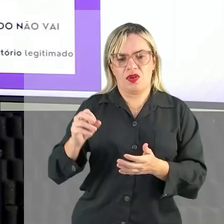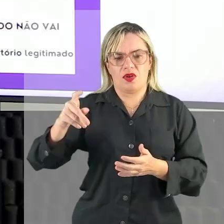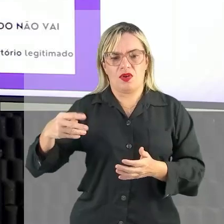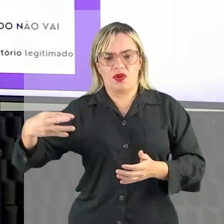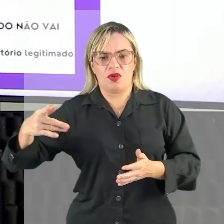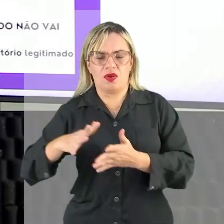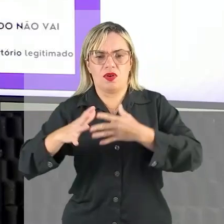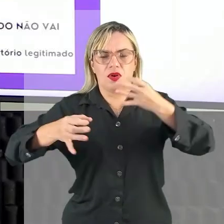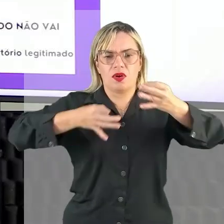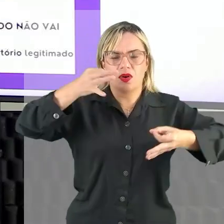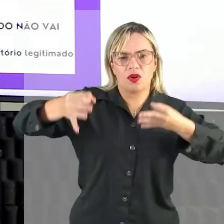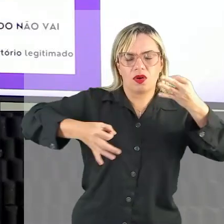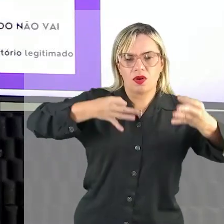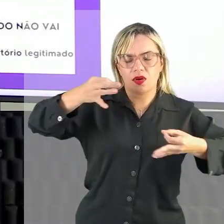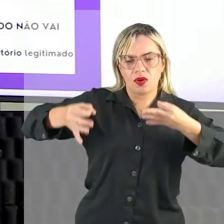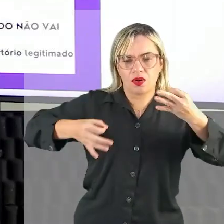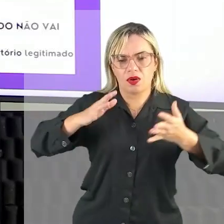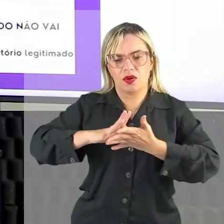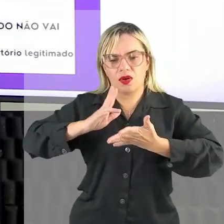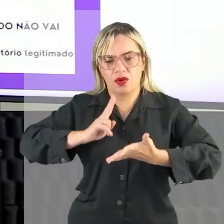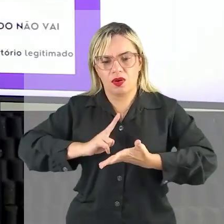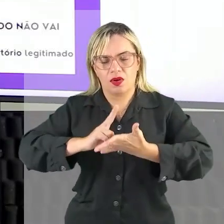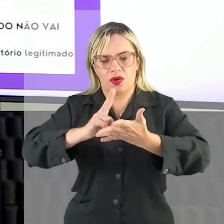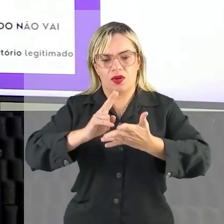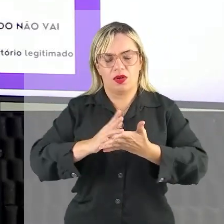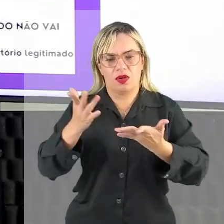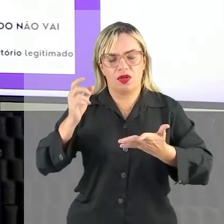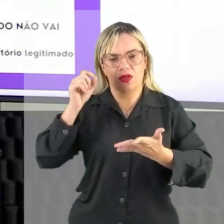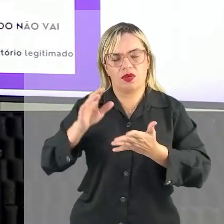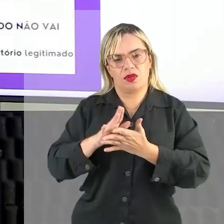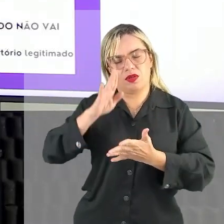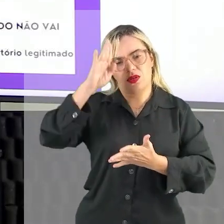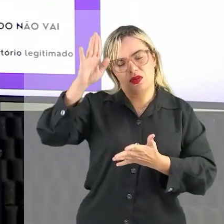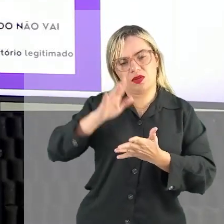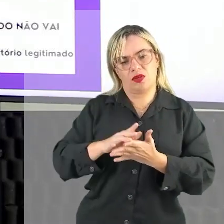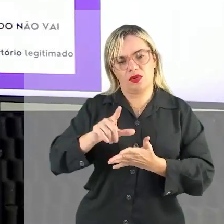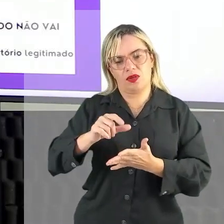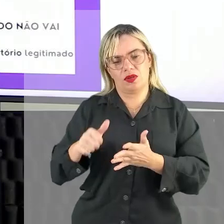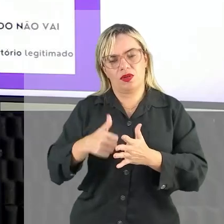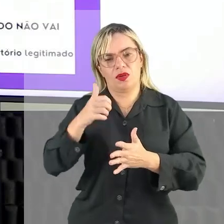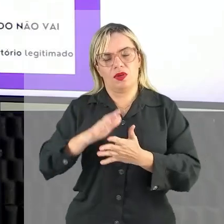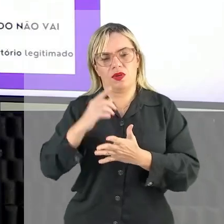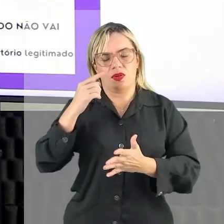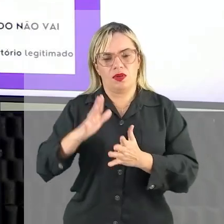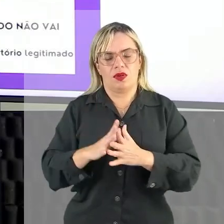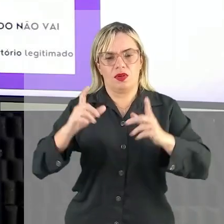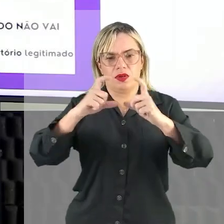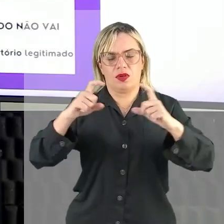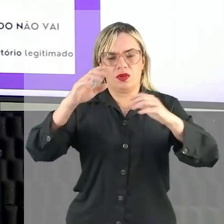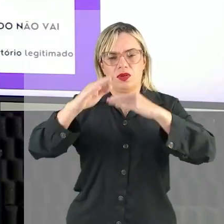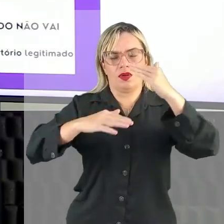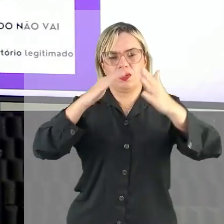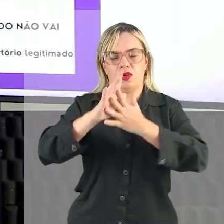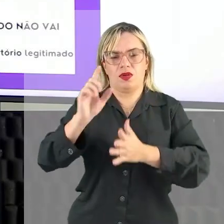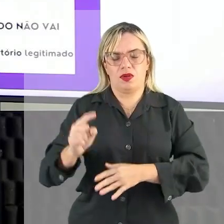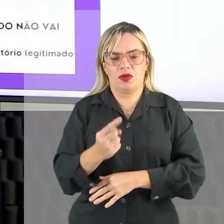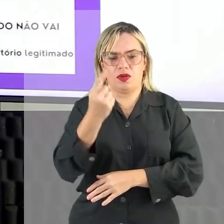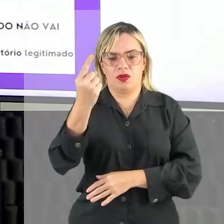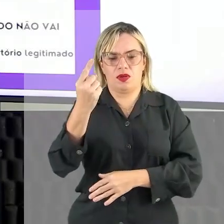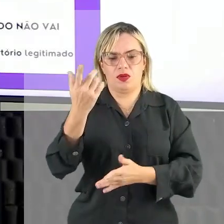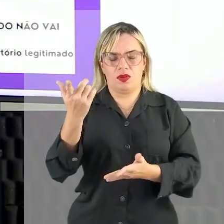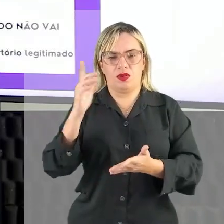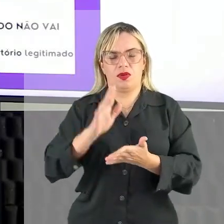argumentativos de sequência Eles são de prioridade e o que vale ali no desenvolvimento um são operadores